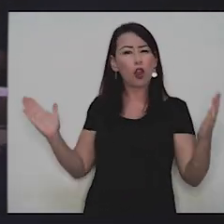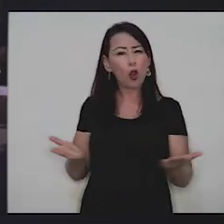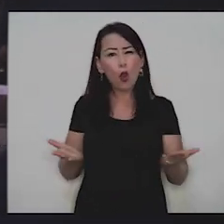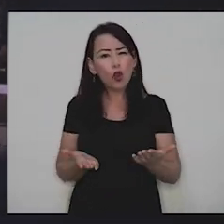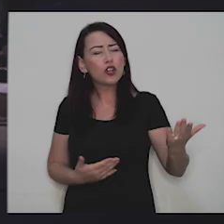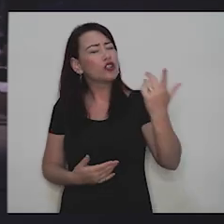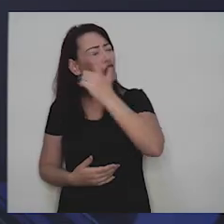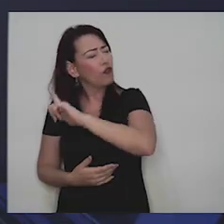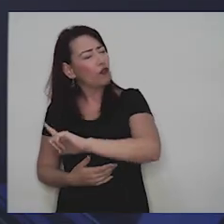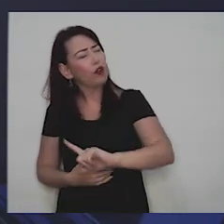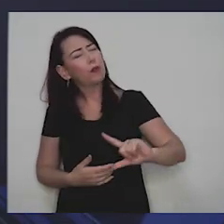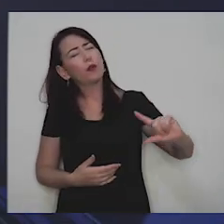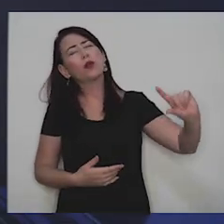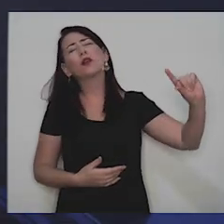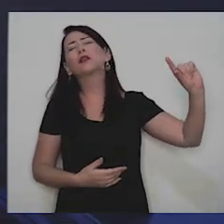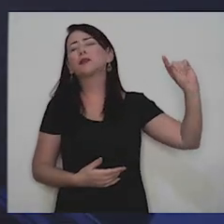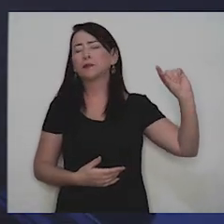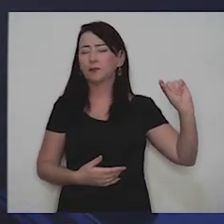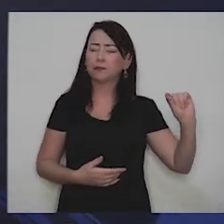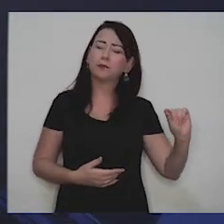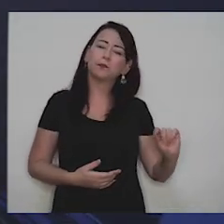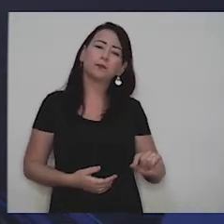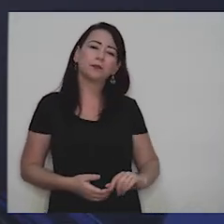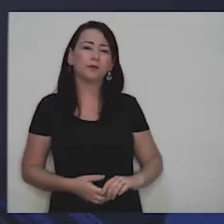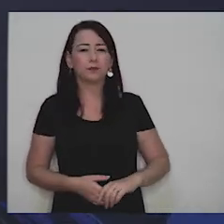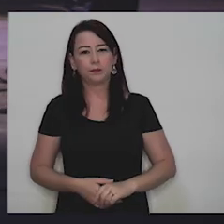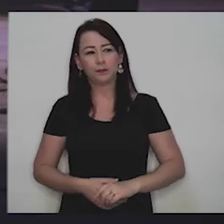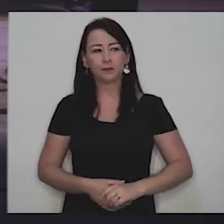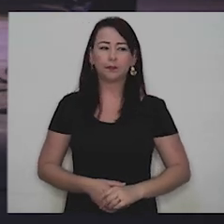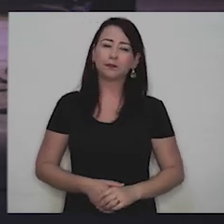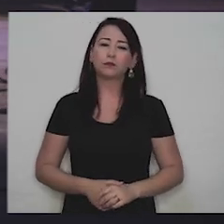embora. Hoje eu vou embora.